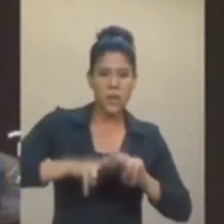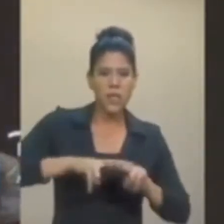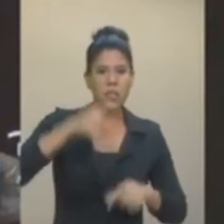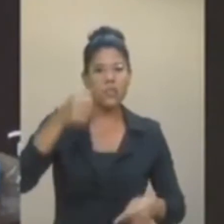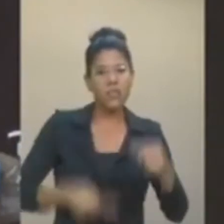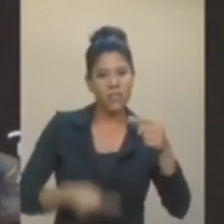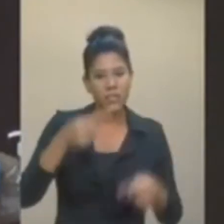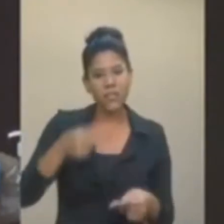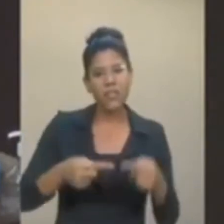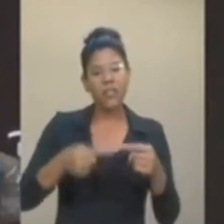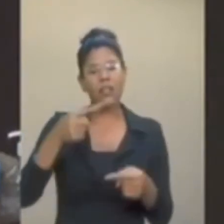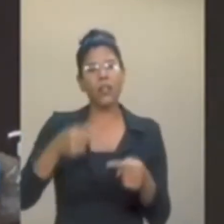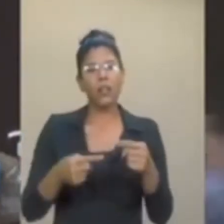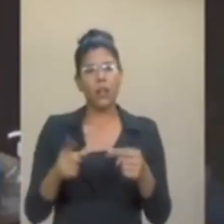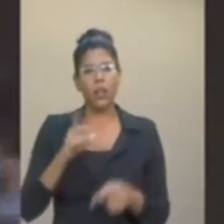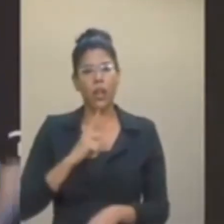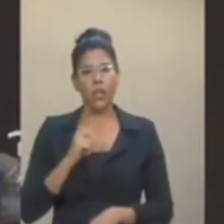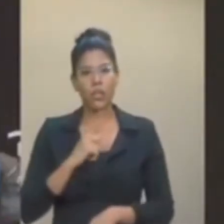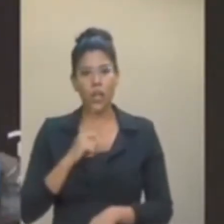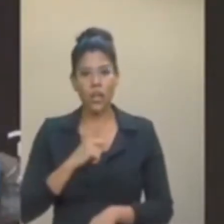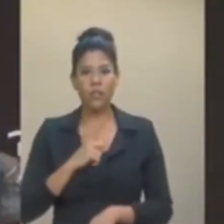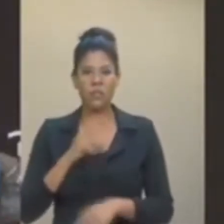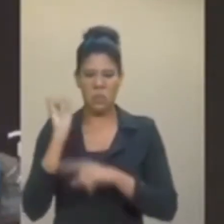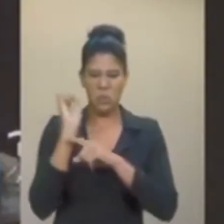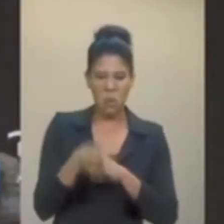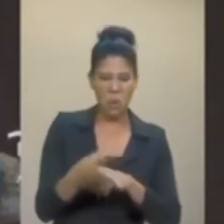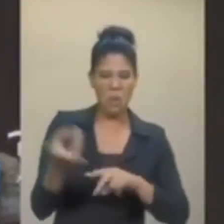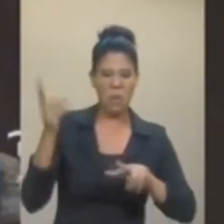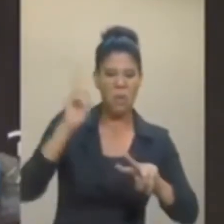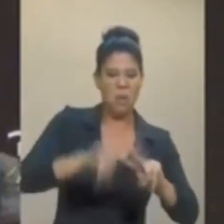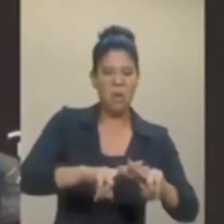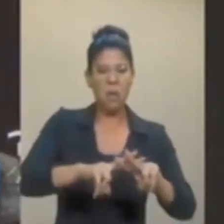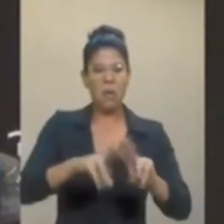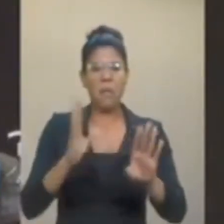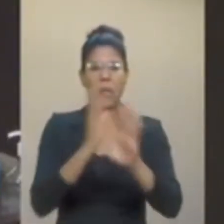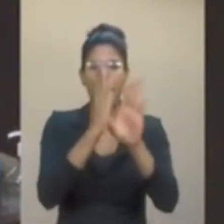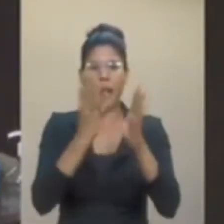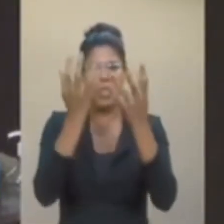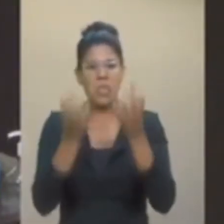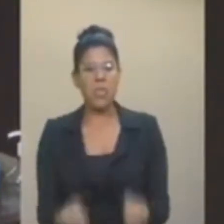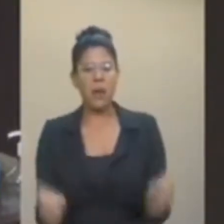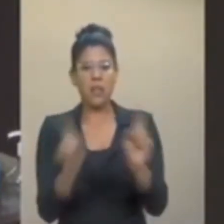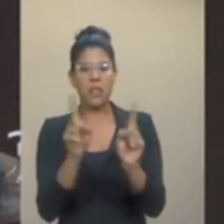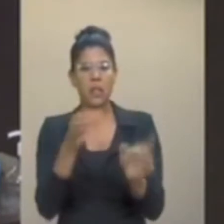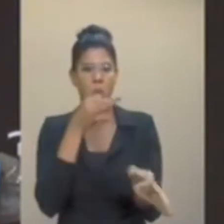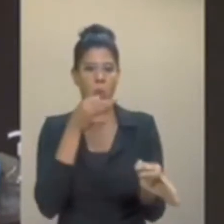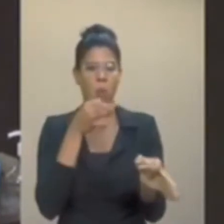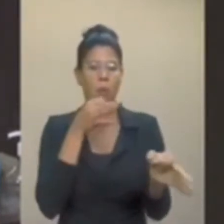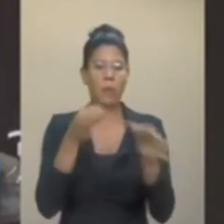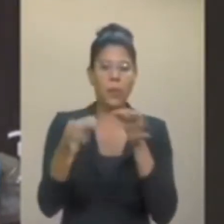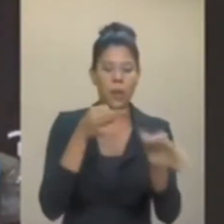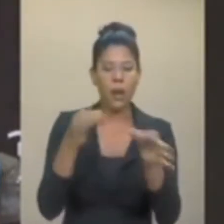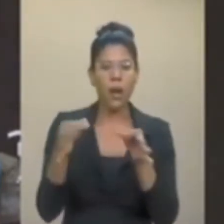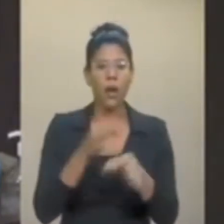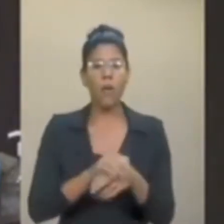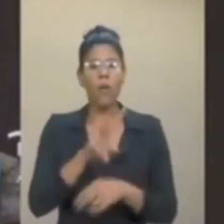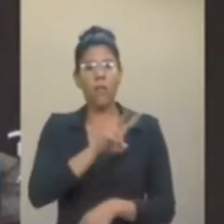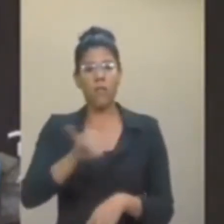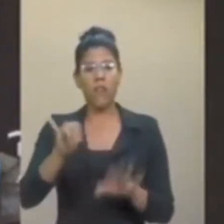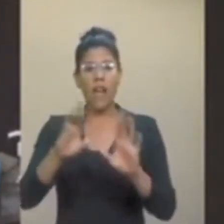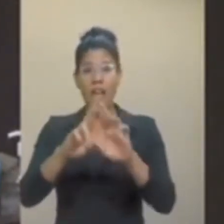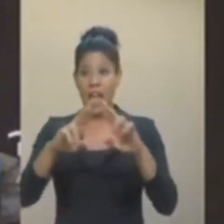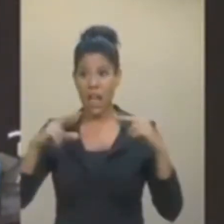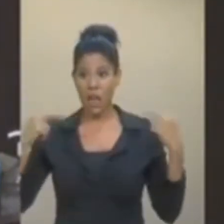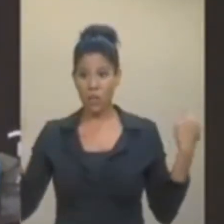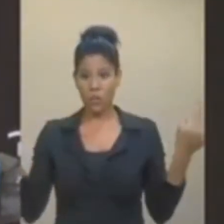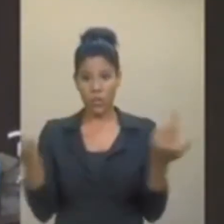que foram jogados nos cárceres pela covardia, pela brutalidade, pela violência, vão se reunir, na medida do